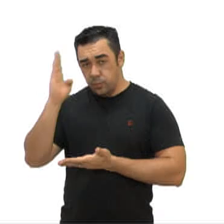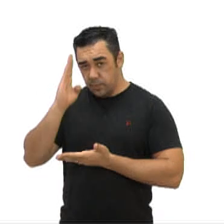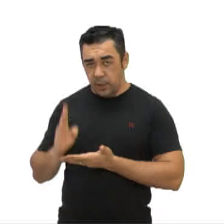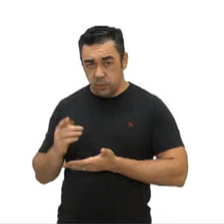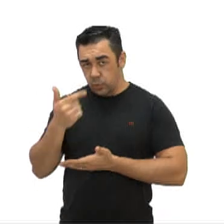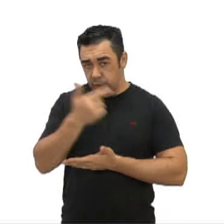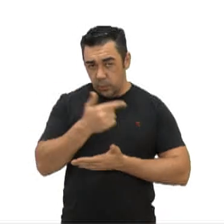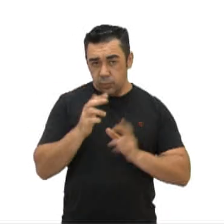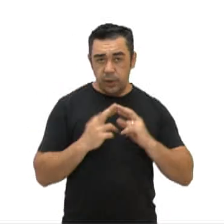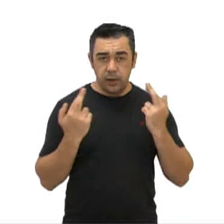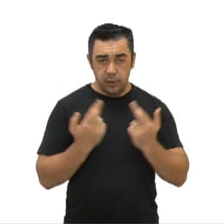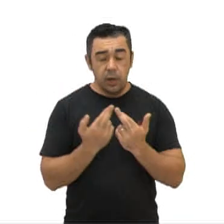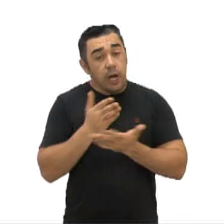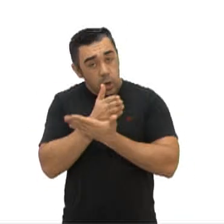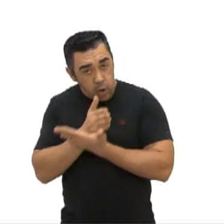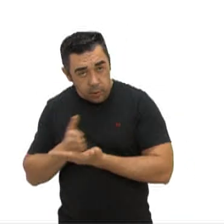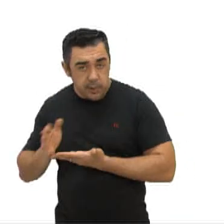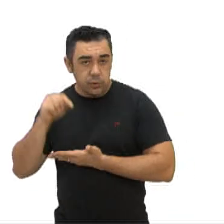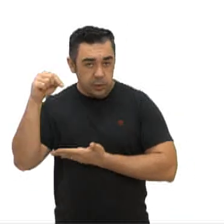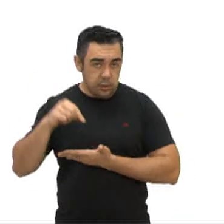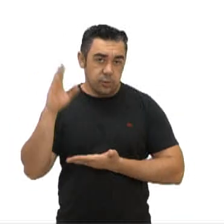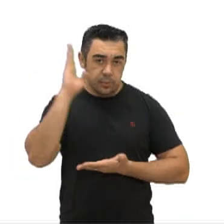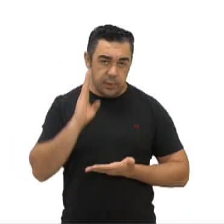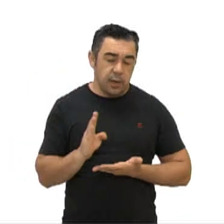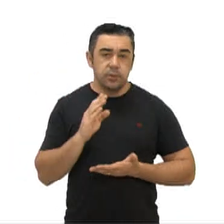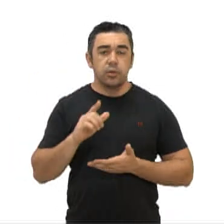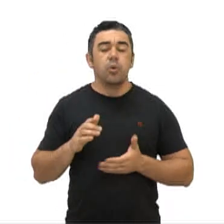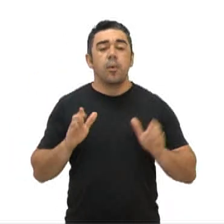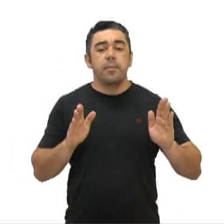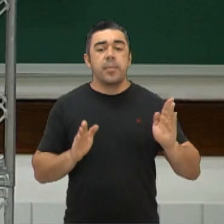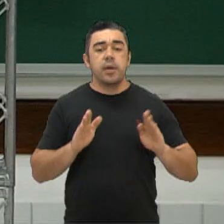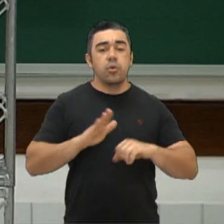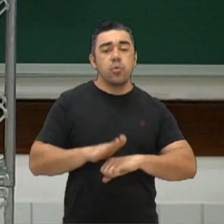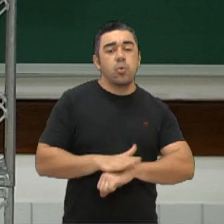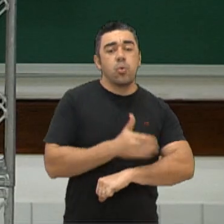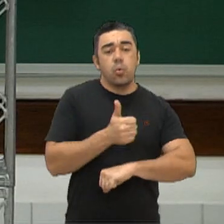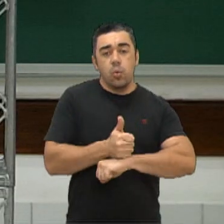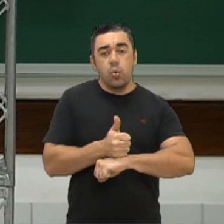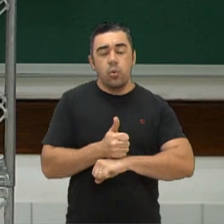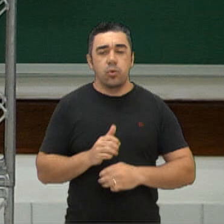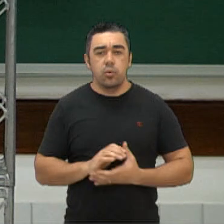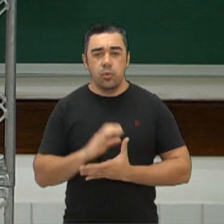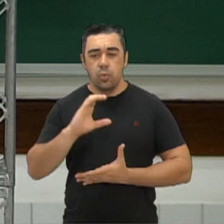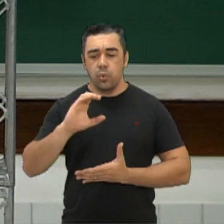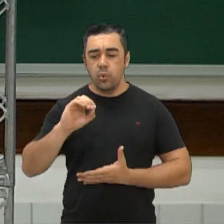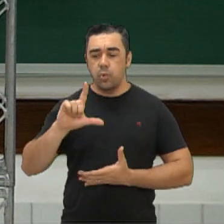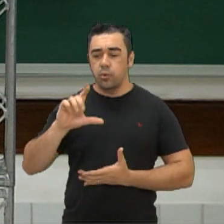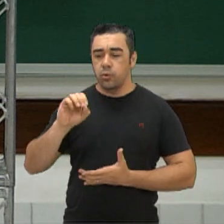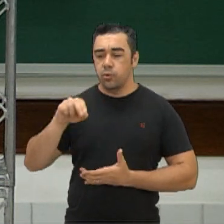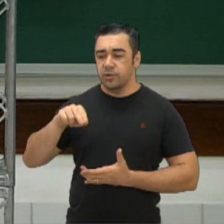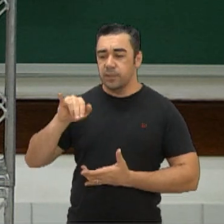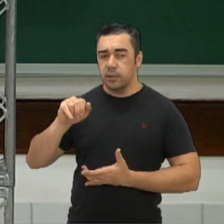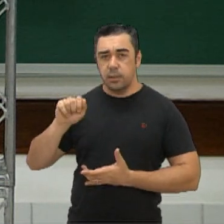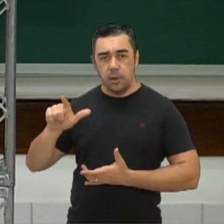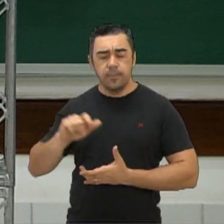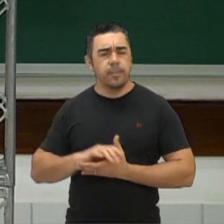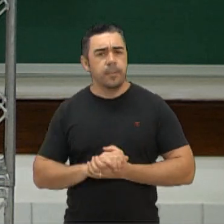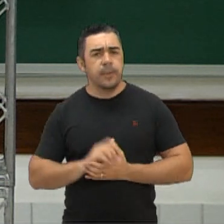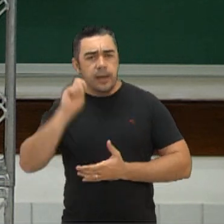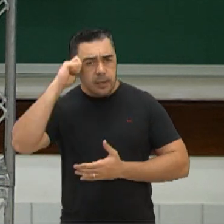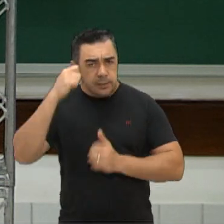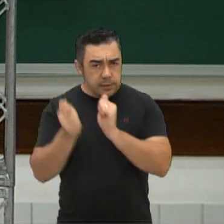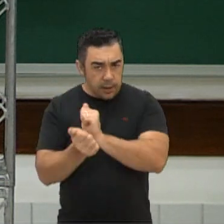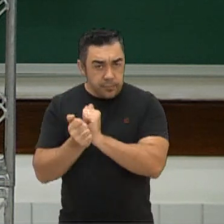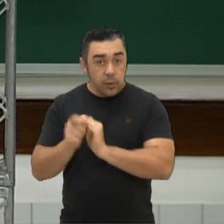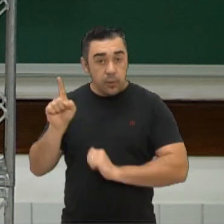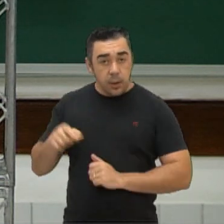Reinado, ela foi introduzida no Brasil durante o período colonial. A mão de obra escrava, a escravidão, ele é um modo de